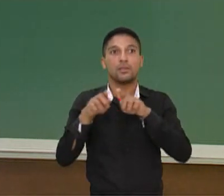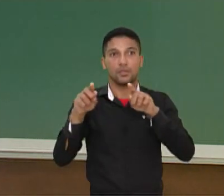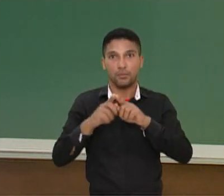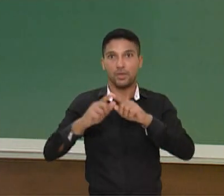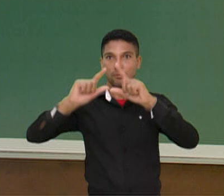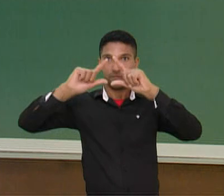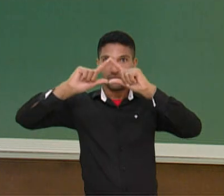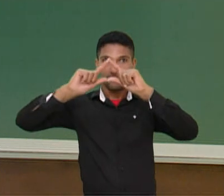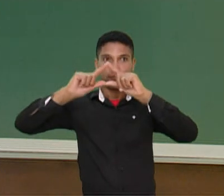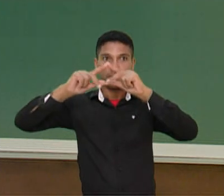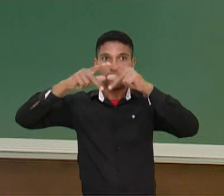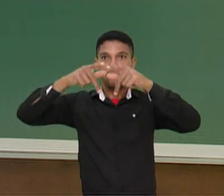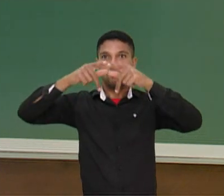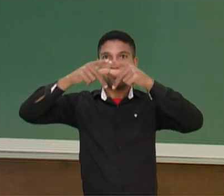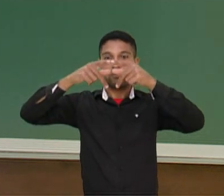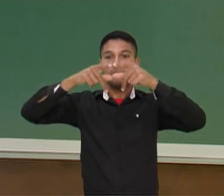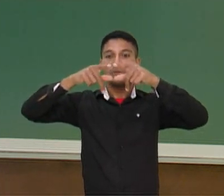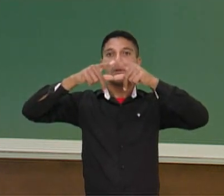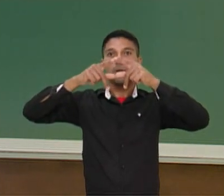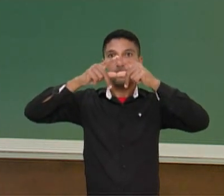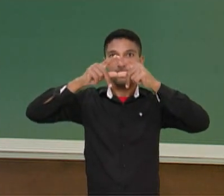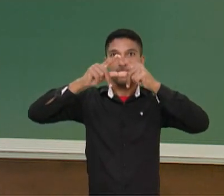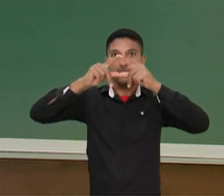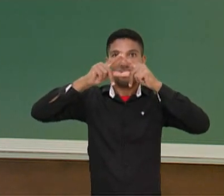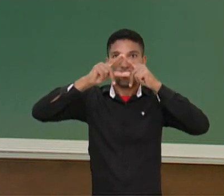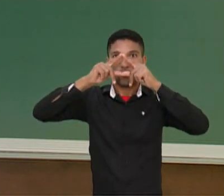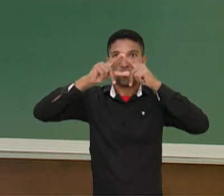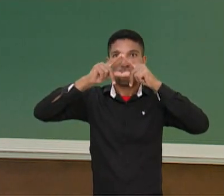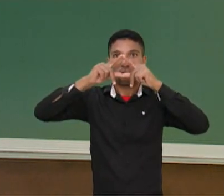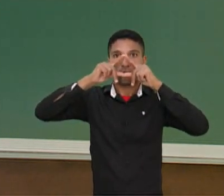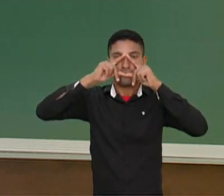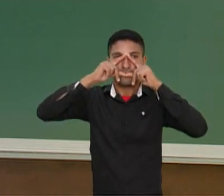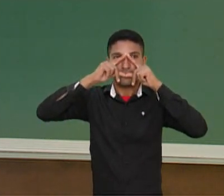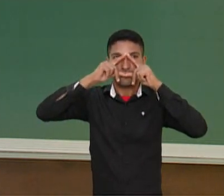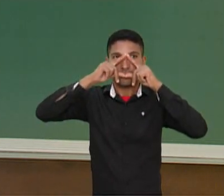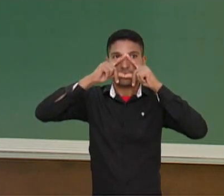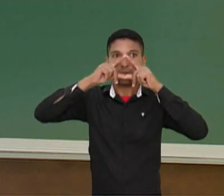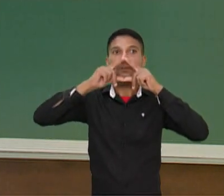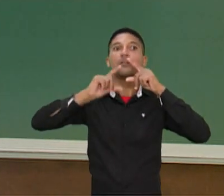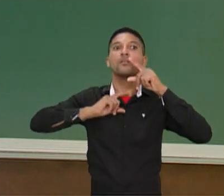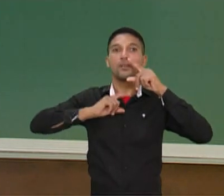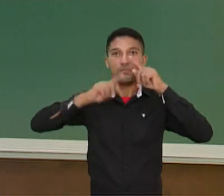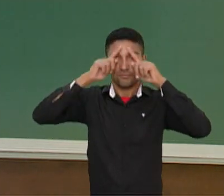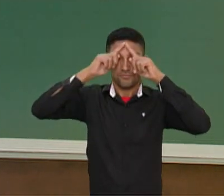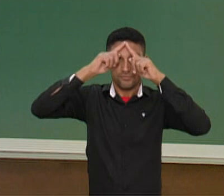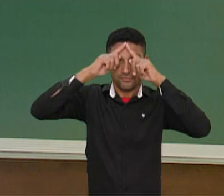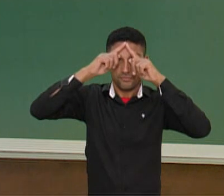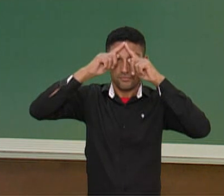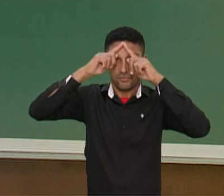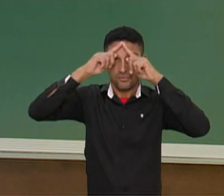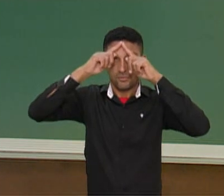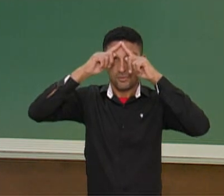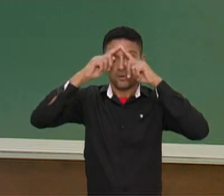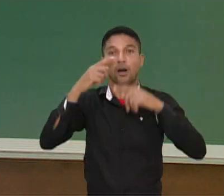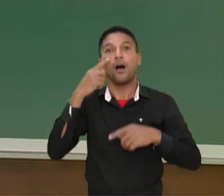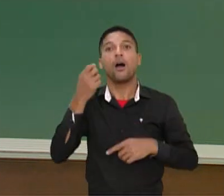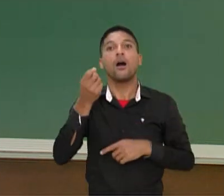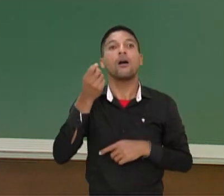6 lados também, a gente já sabe que é 9, né? Senão eu tinha que contar ali, né? 9 ladinhos. Tá, mas o que ele quer